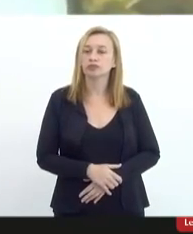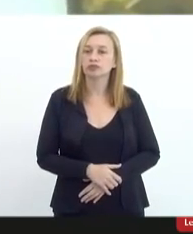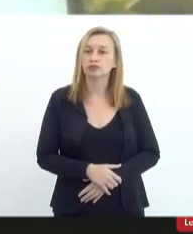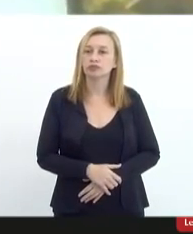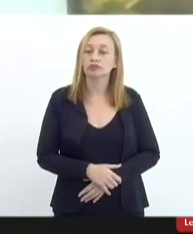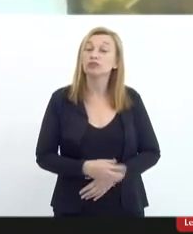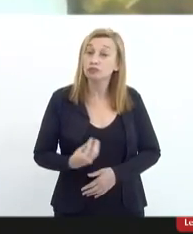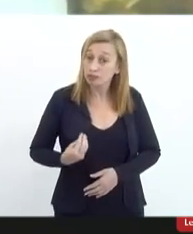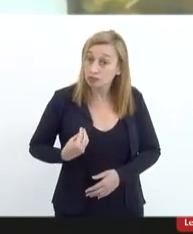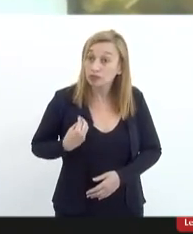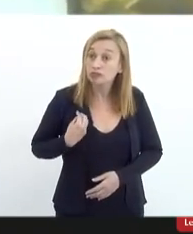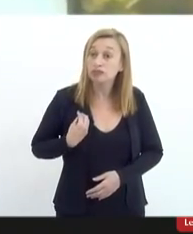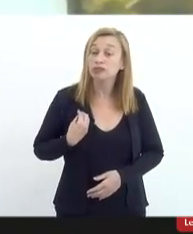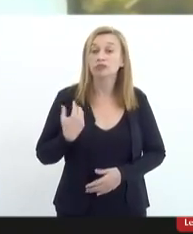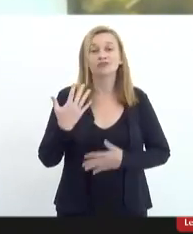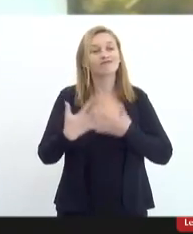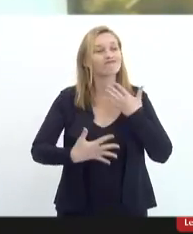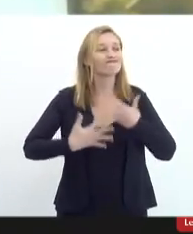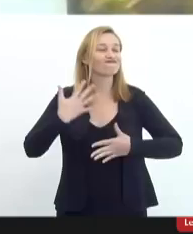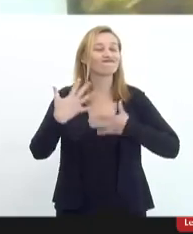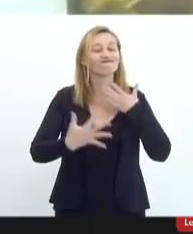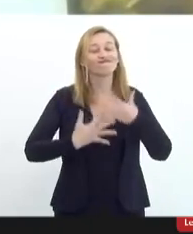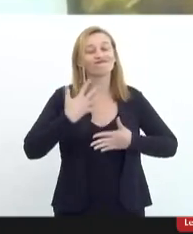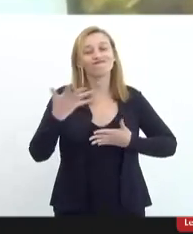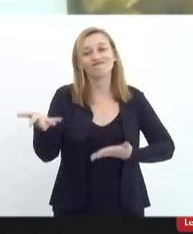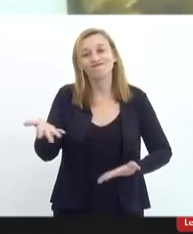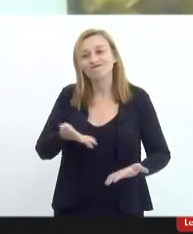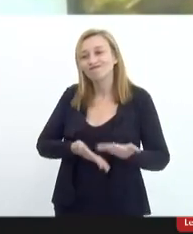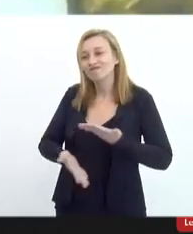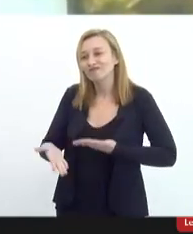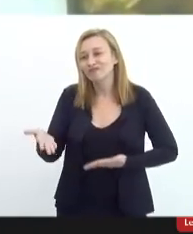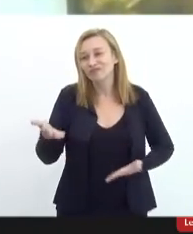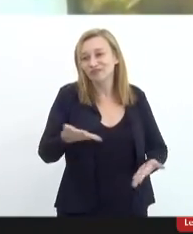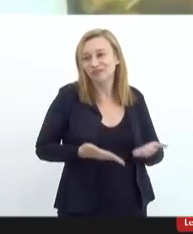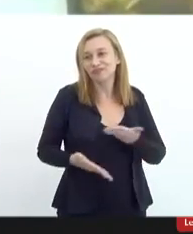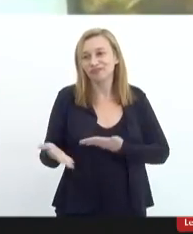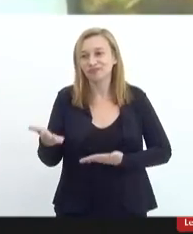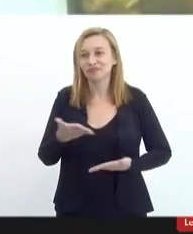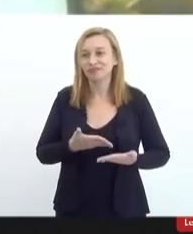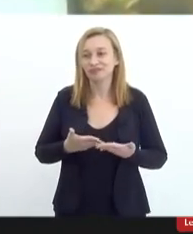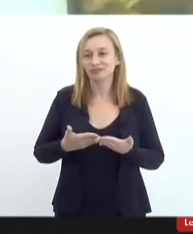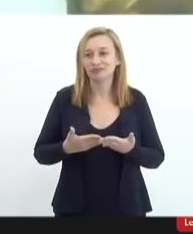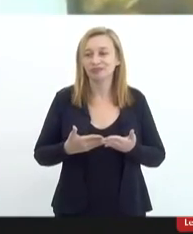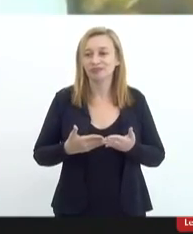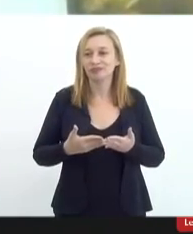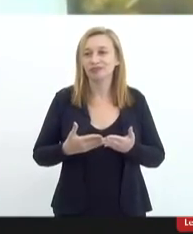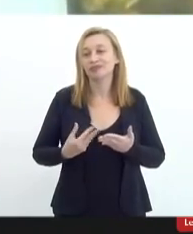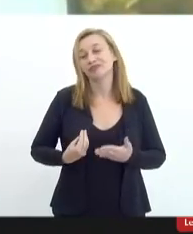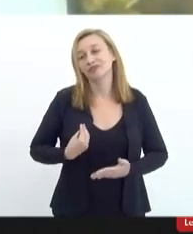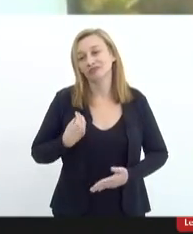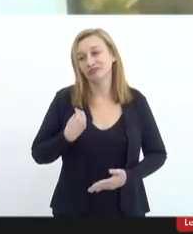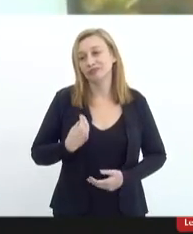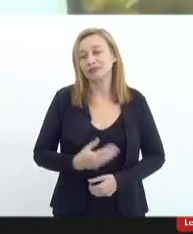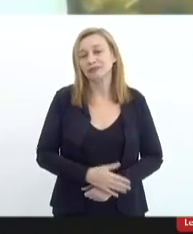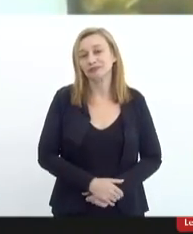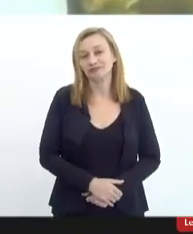E a vida é a alegria, é o compartilhar da prosperidade.